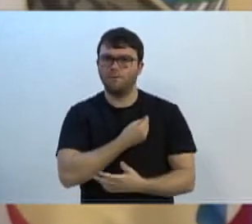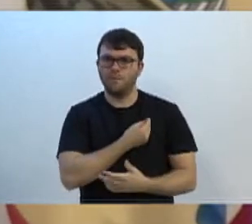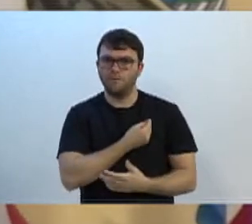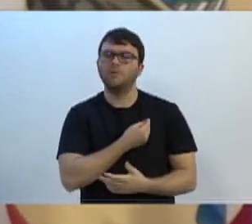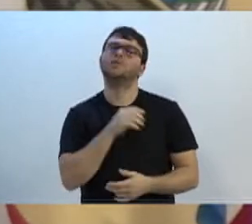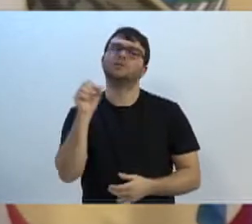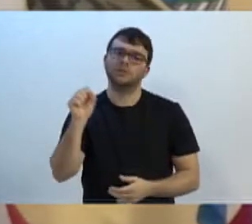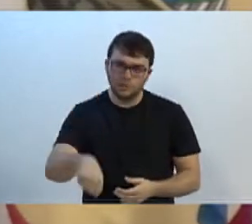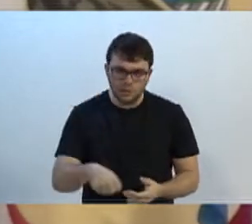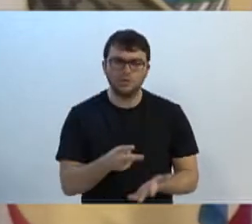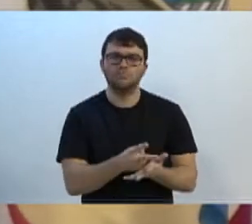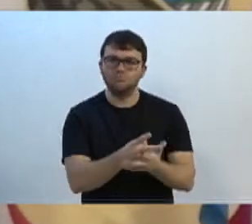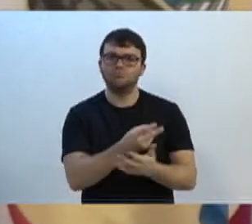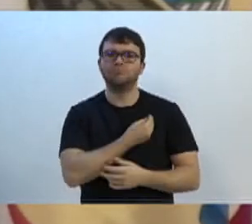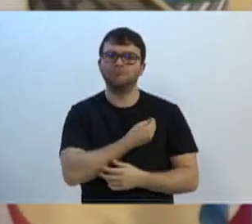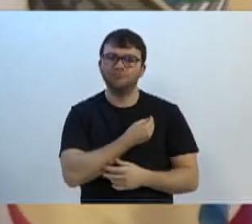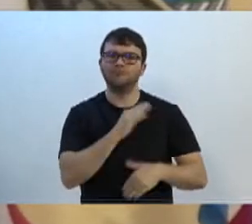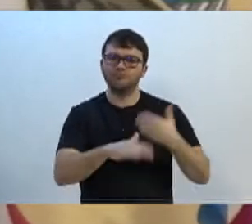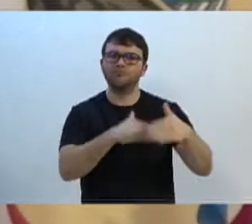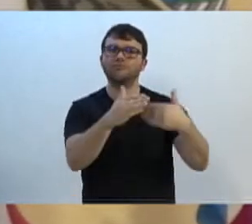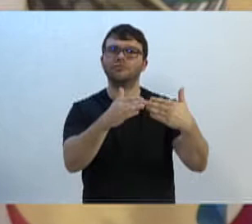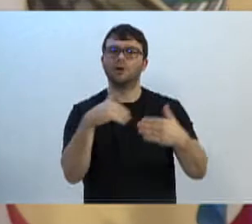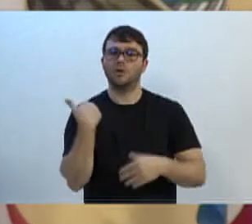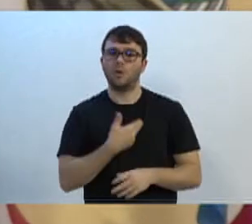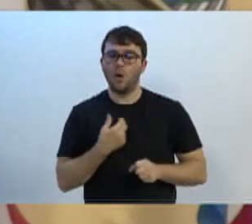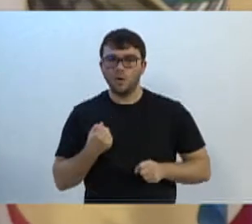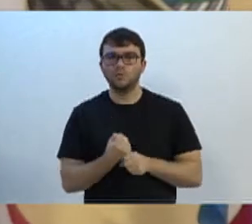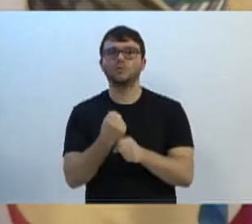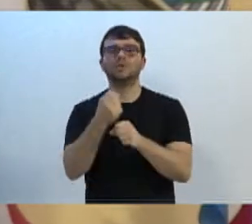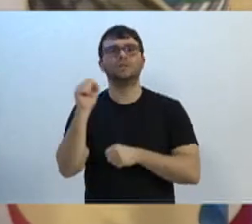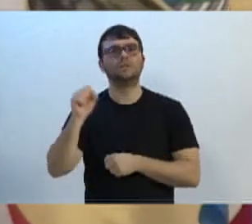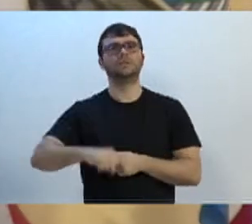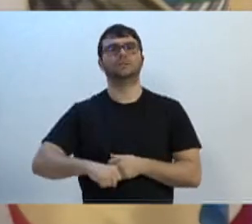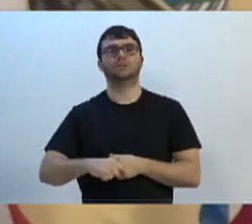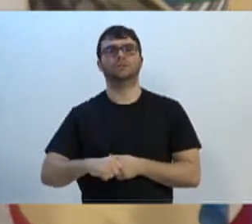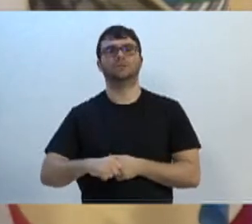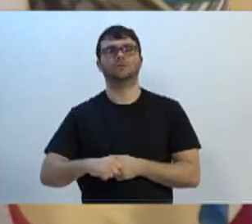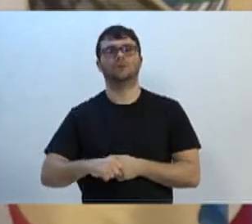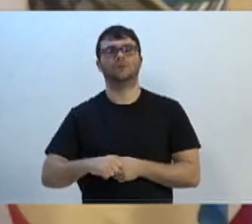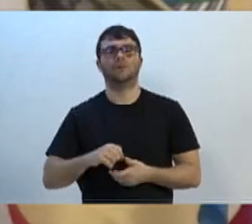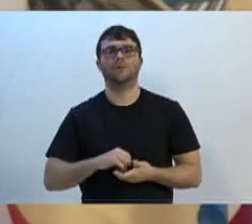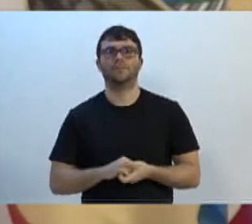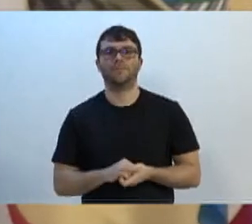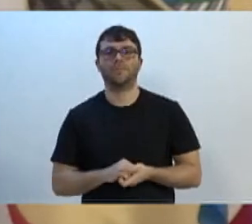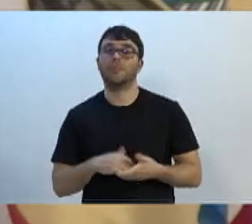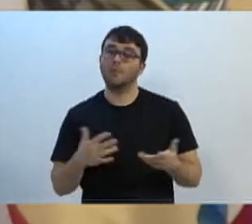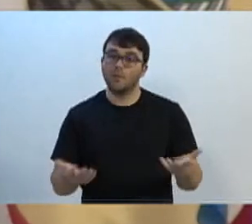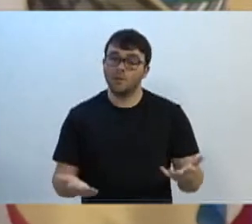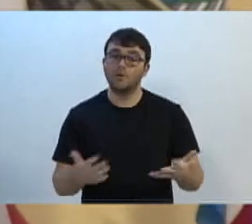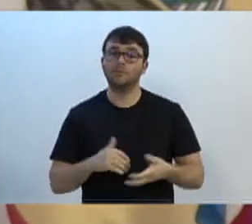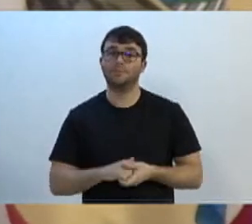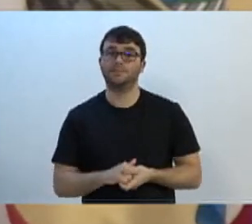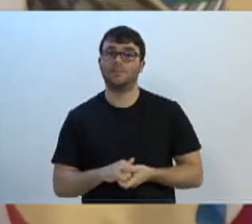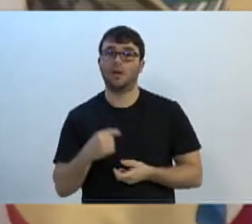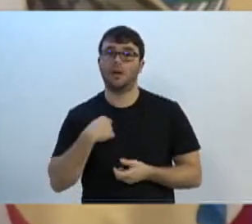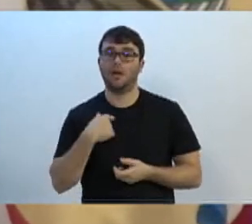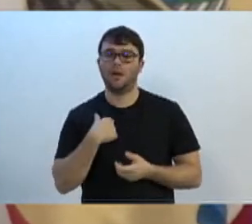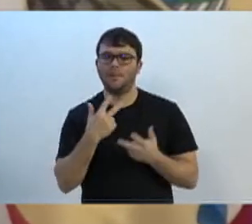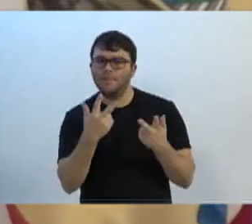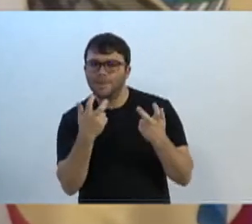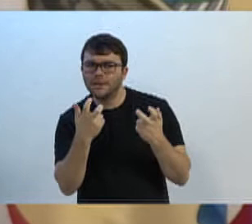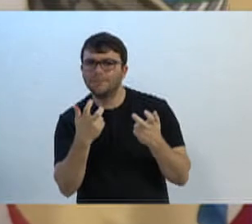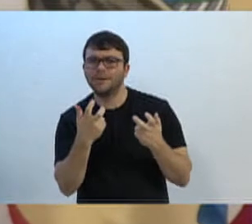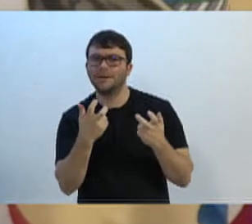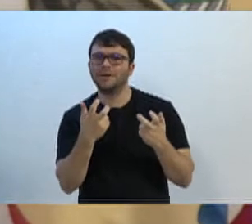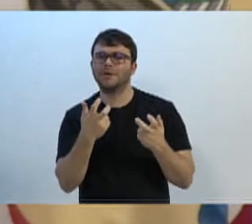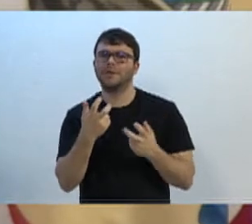a caminhar temos muito a construir temos temos muito a construir E aí eu observei desde